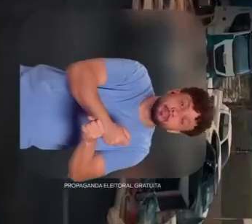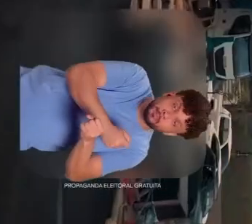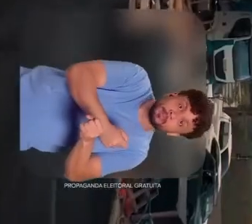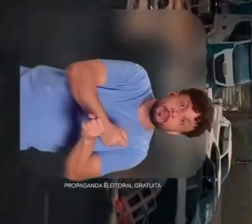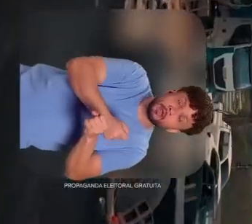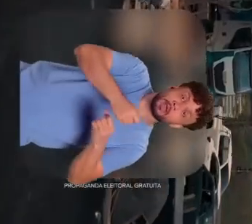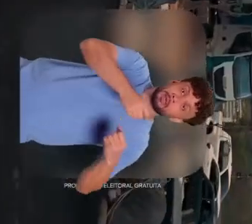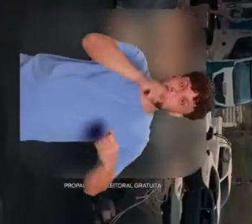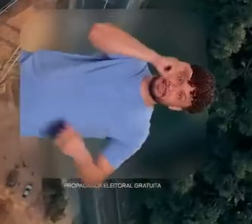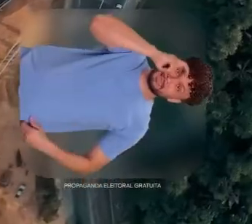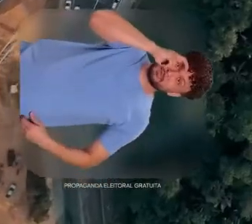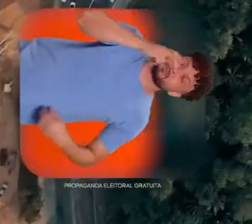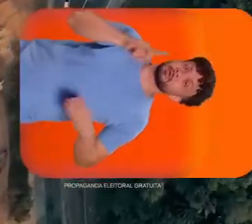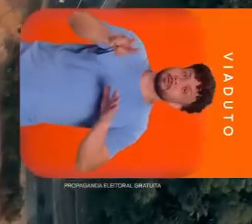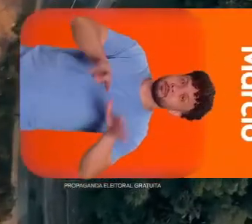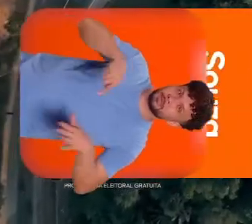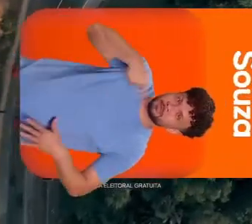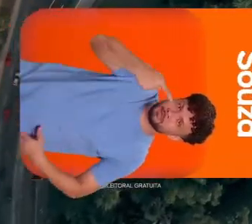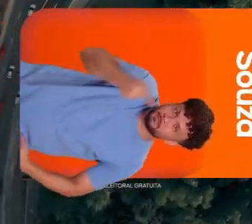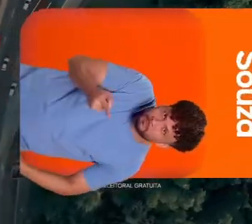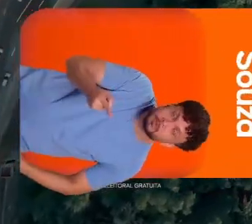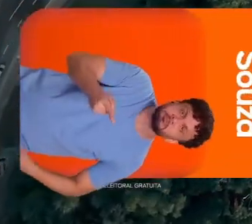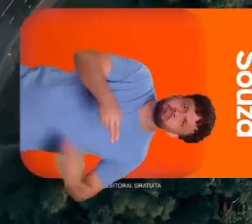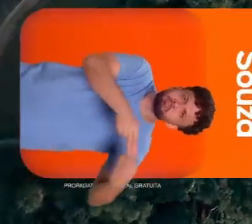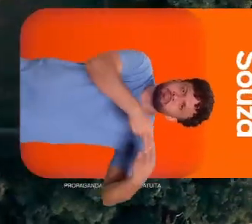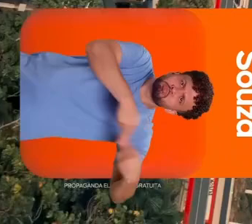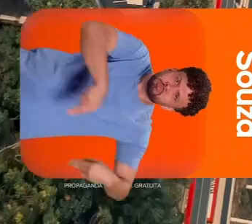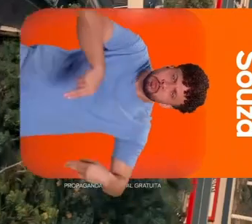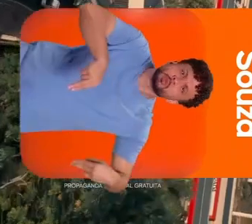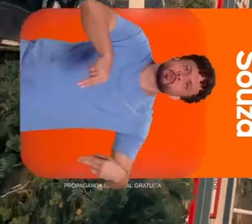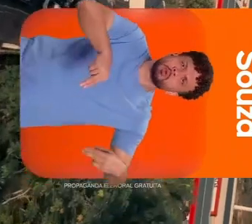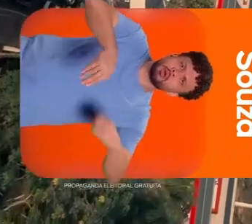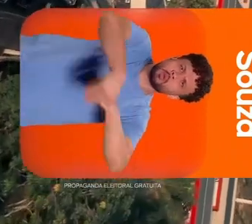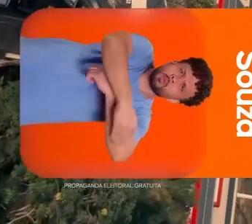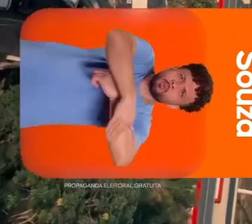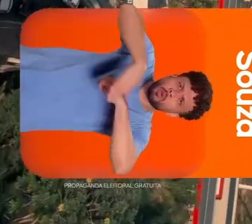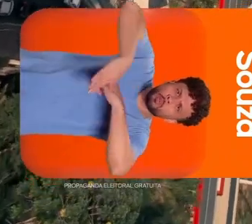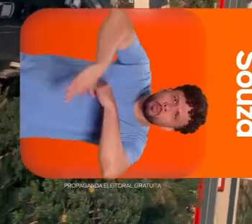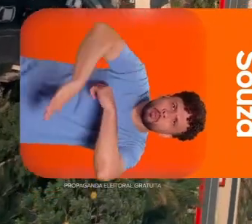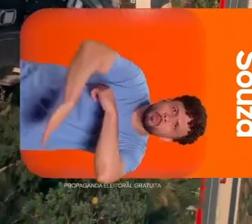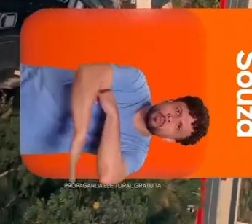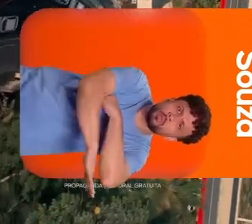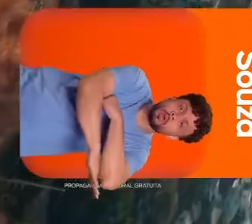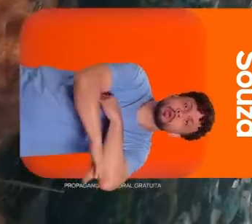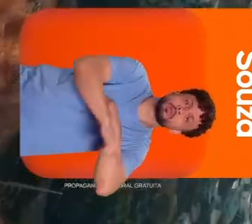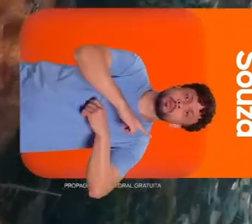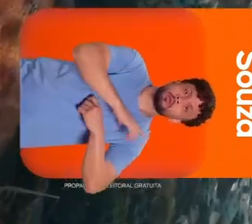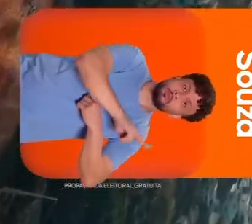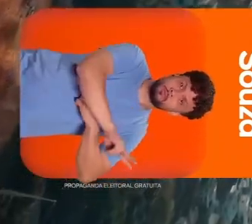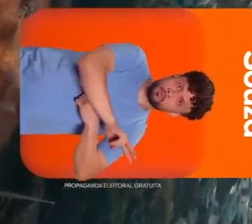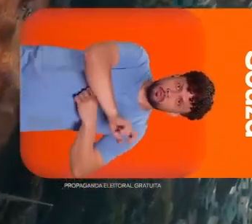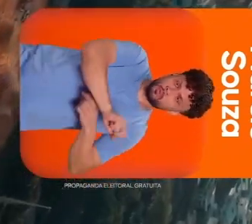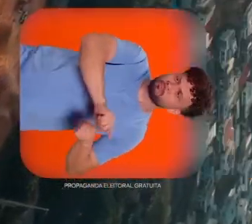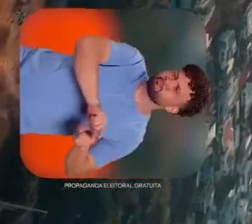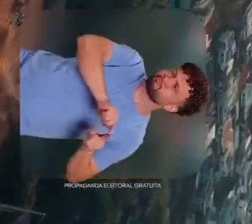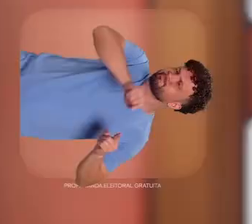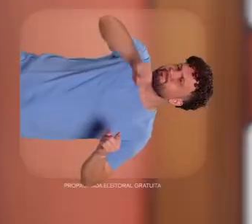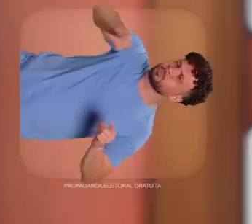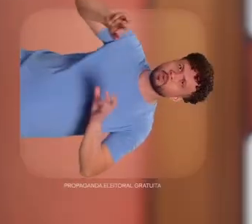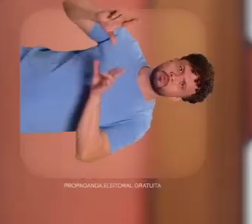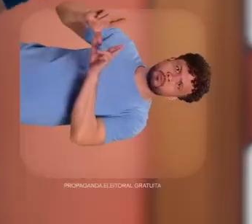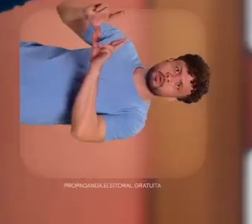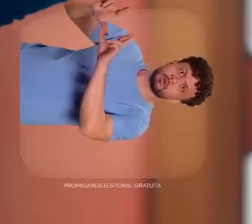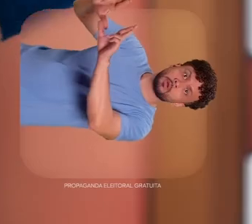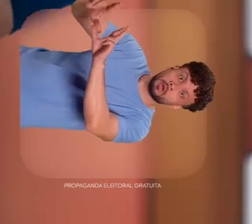próxima quinta-feira, por exemplo, vamos inaugurar o viaduto Márcio Souza, que interliga a Efigênio Salles com a Avenida das Torres.